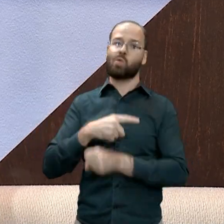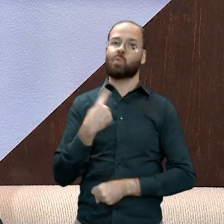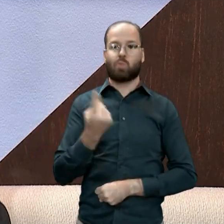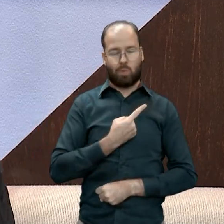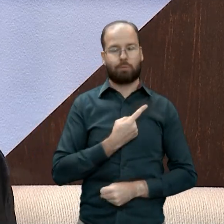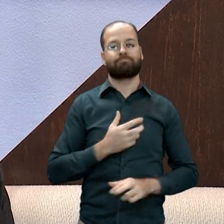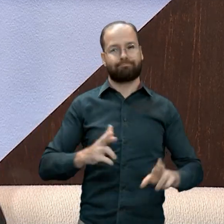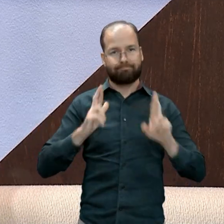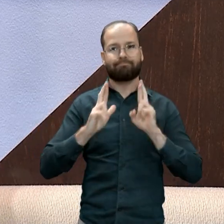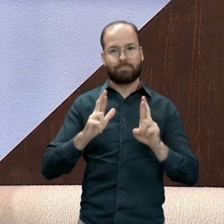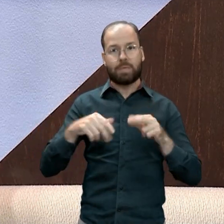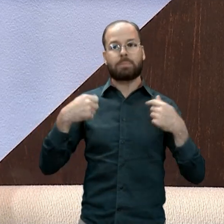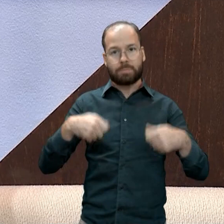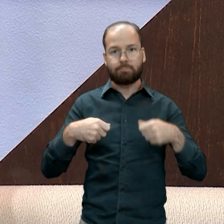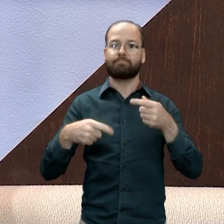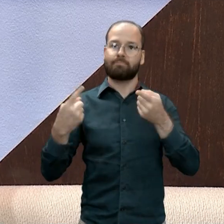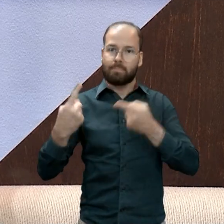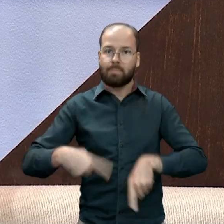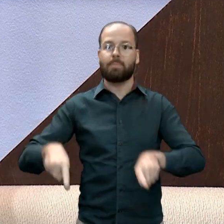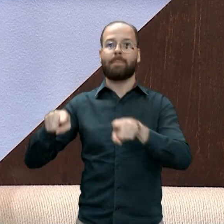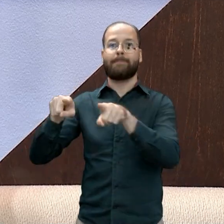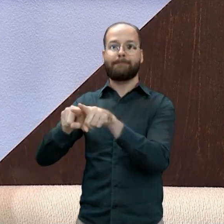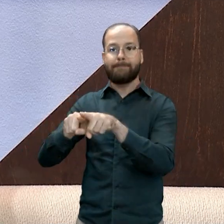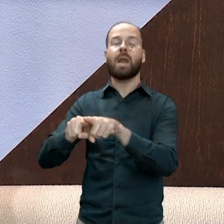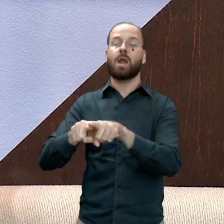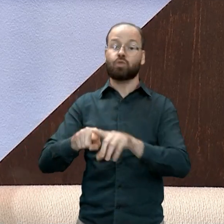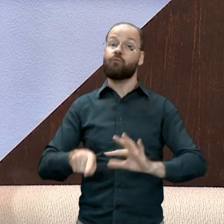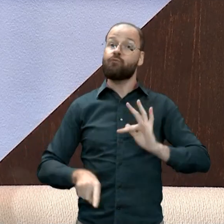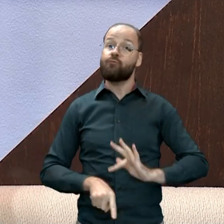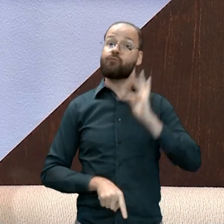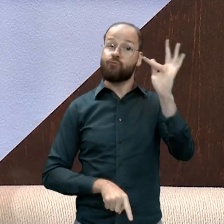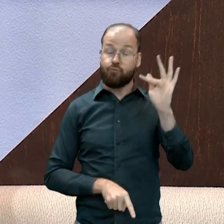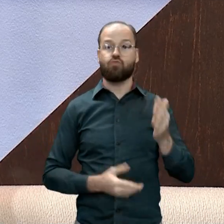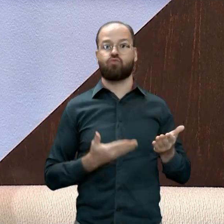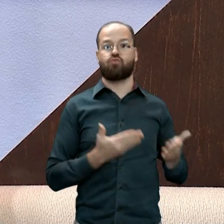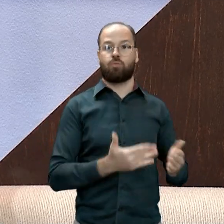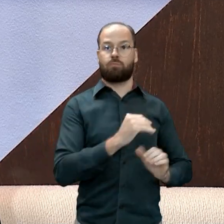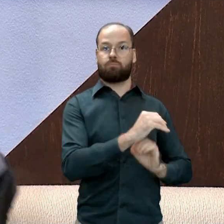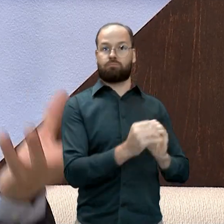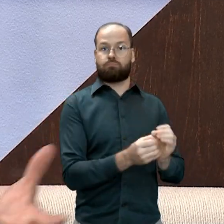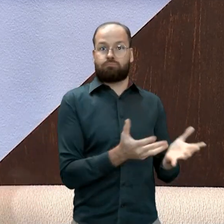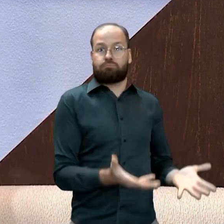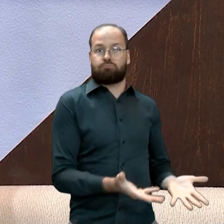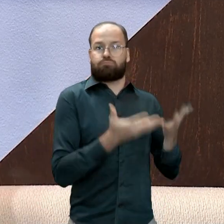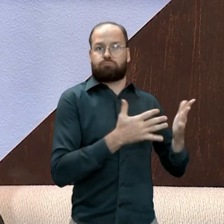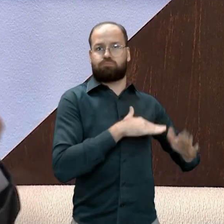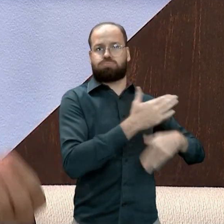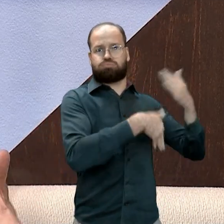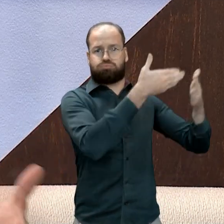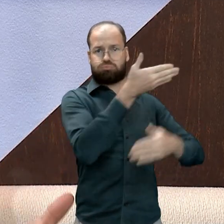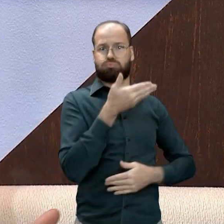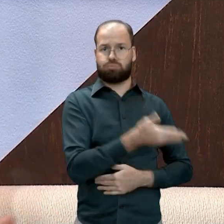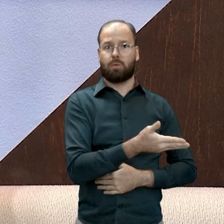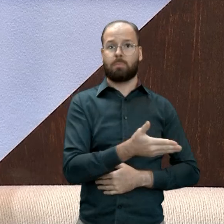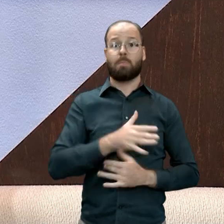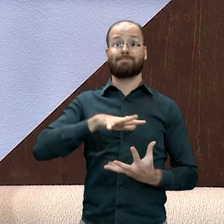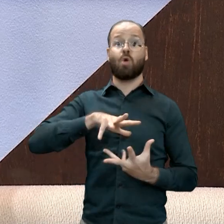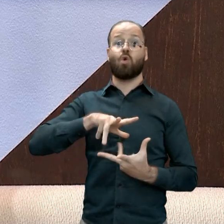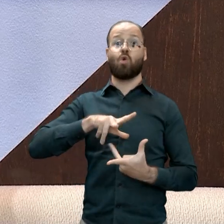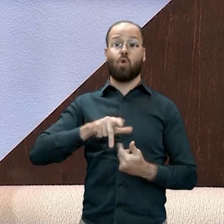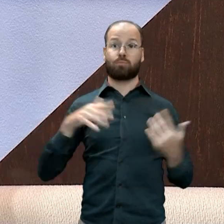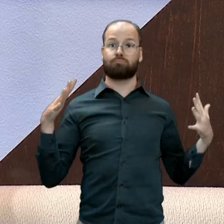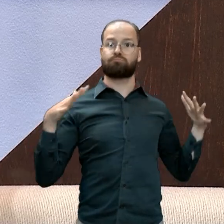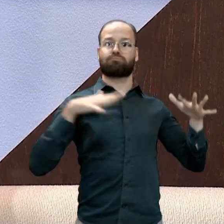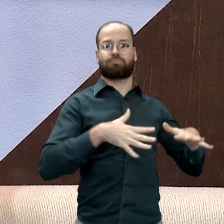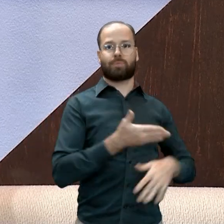fazer parte dessa prateleira elevada de universidades ao longo do planeta em determinados temas, né,